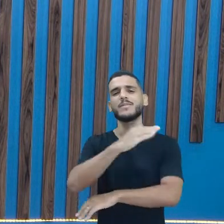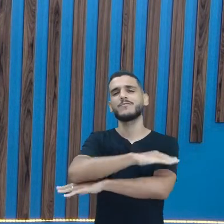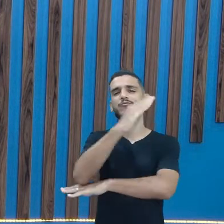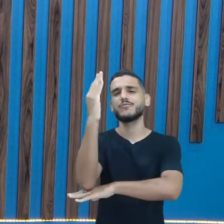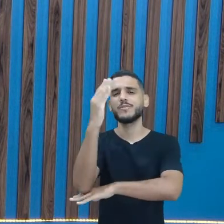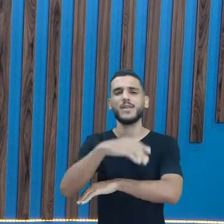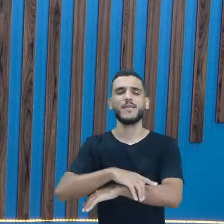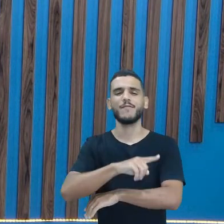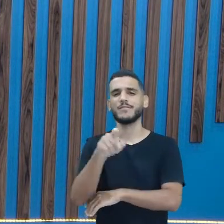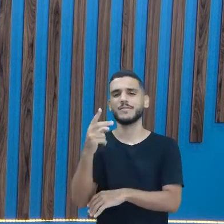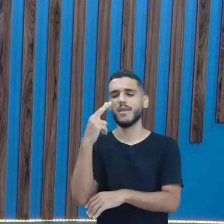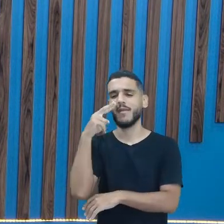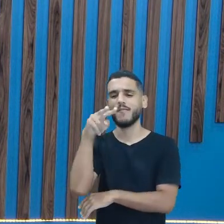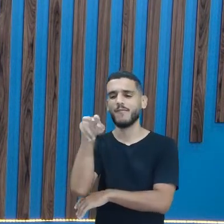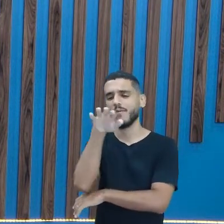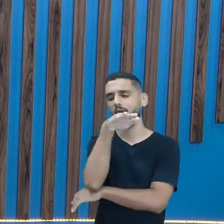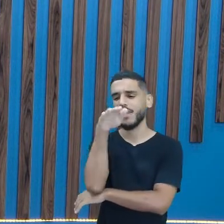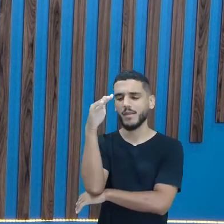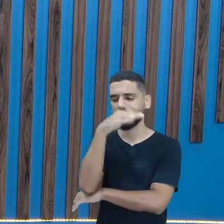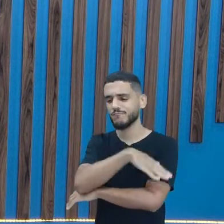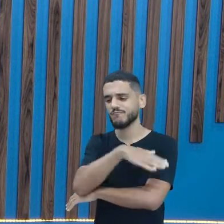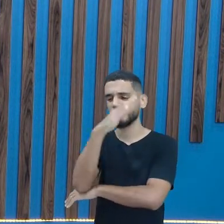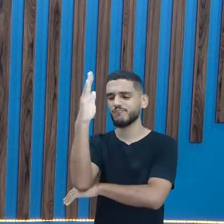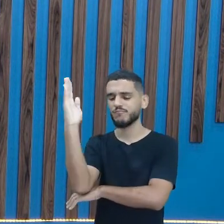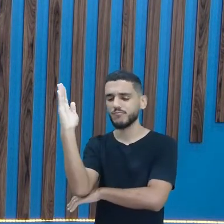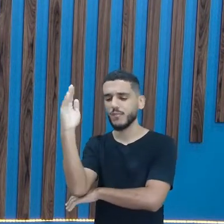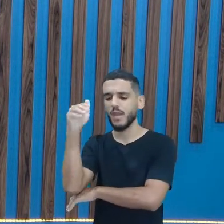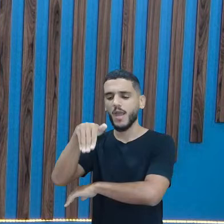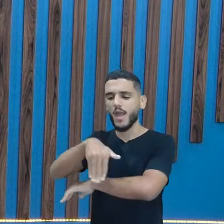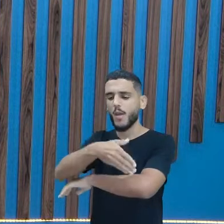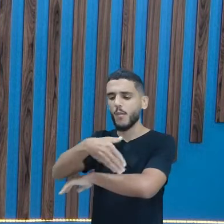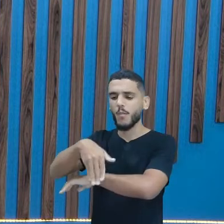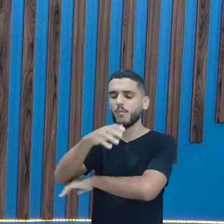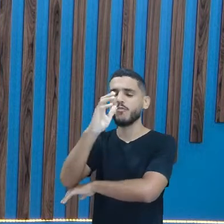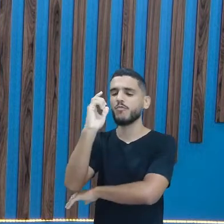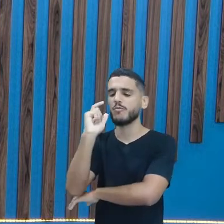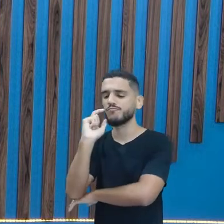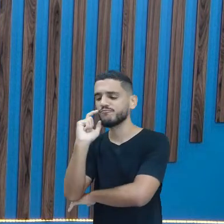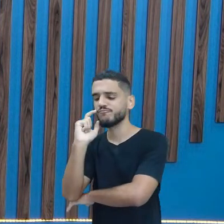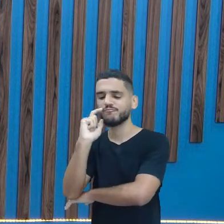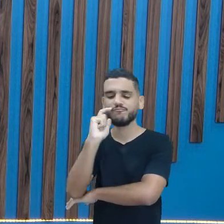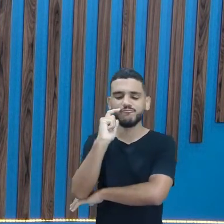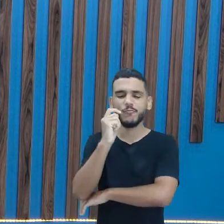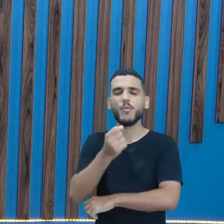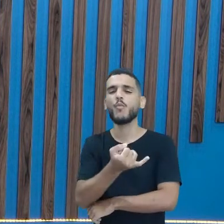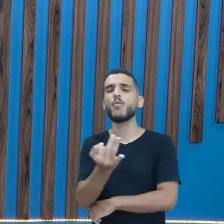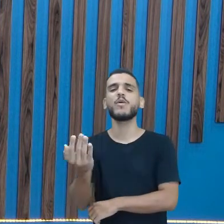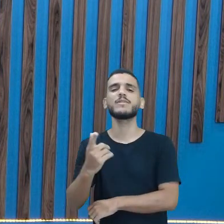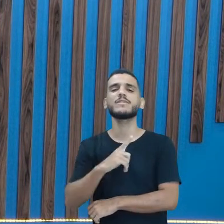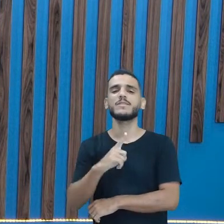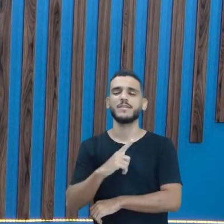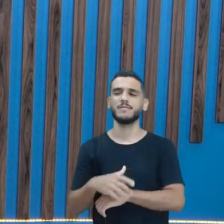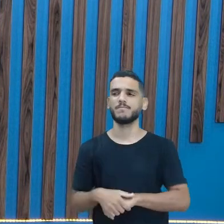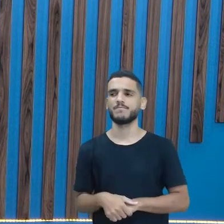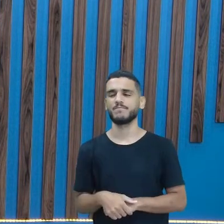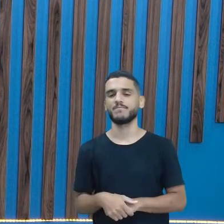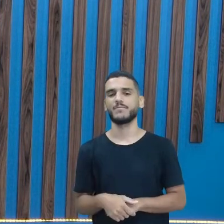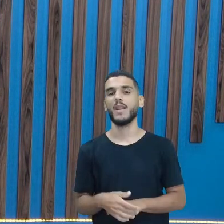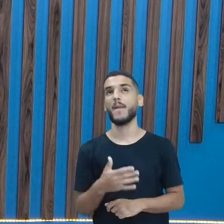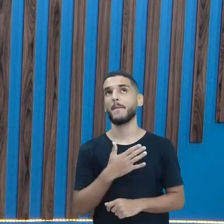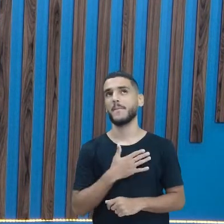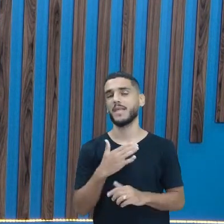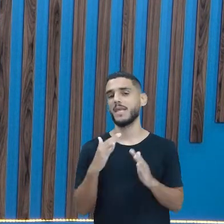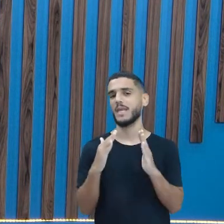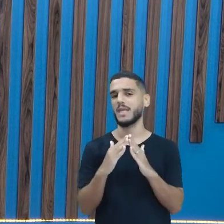pode observar a rua, que você pode observar... Enfim, quantas janelas tem aí na casa de vocês? Ó, lá na minha